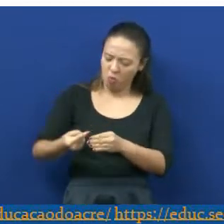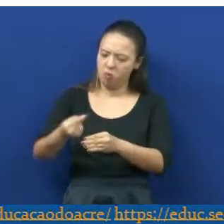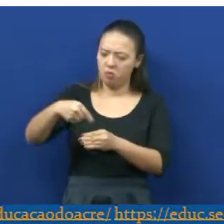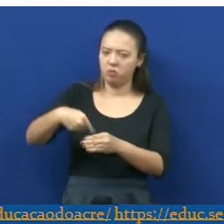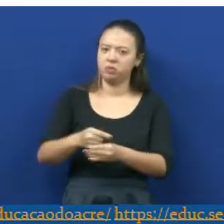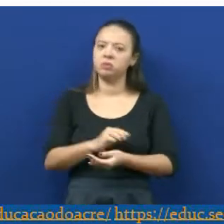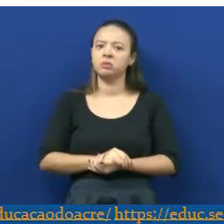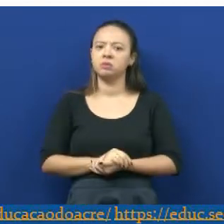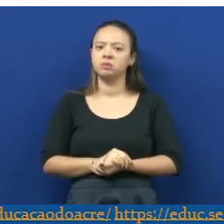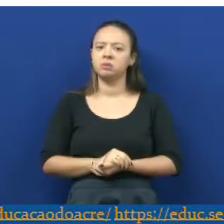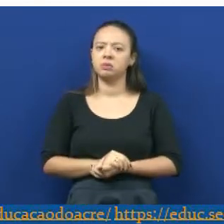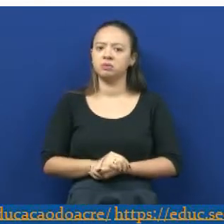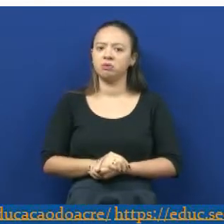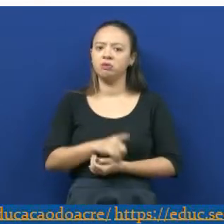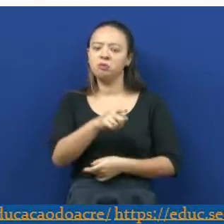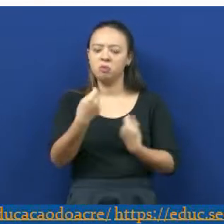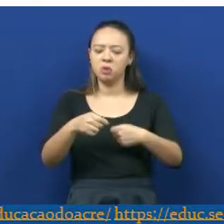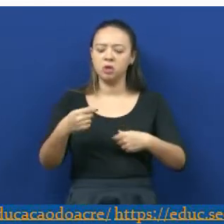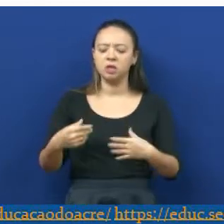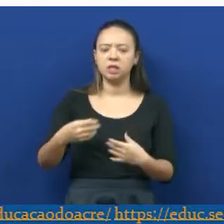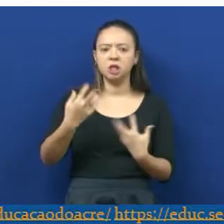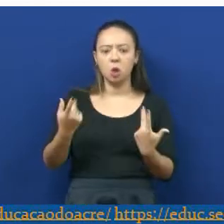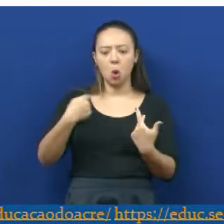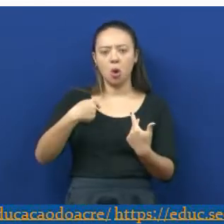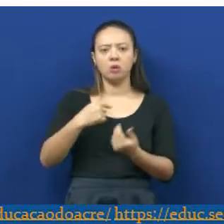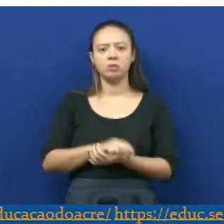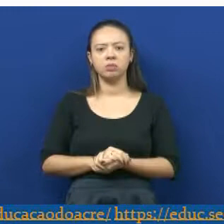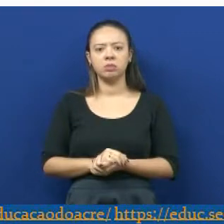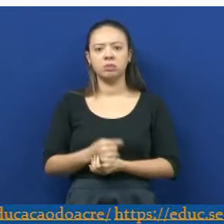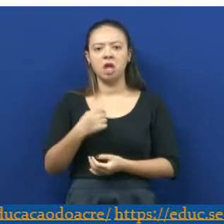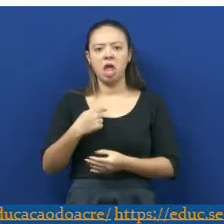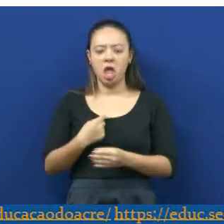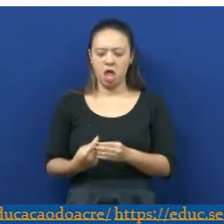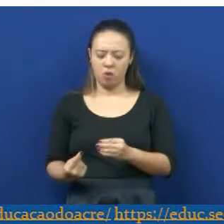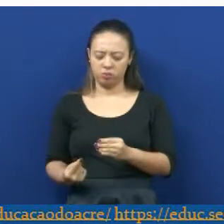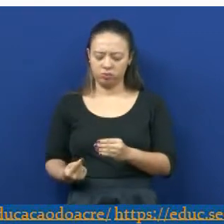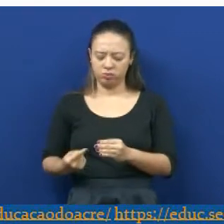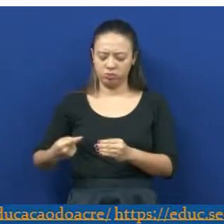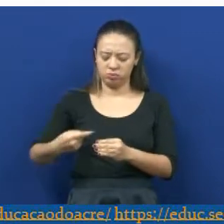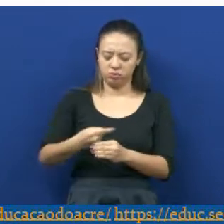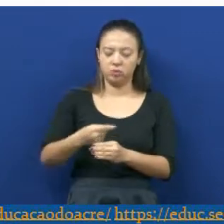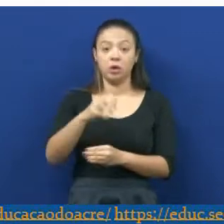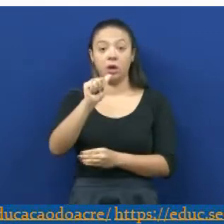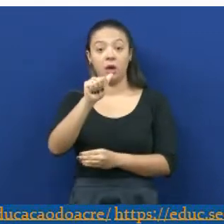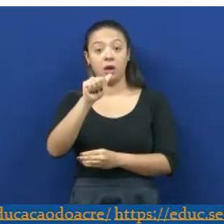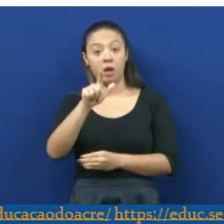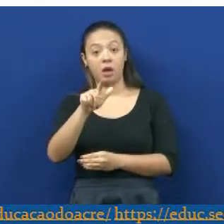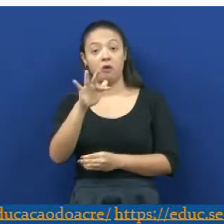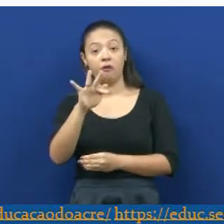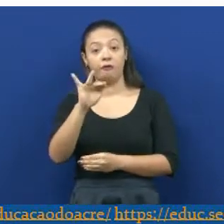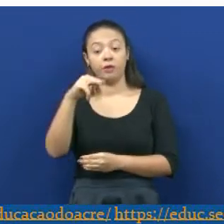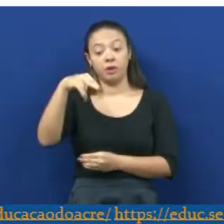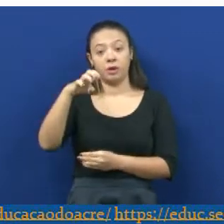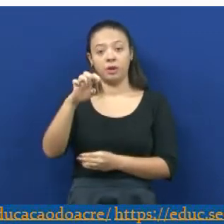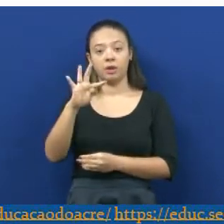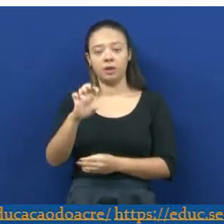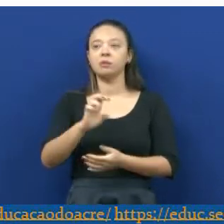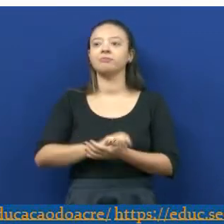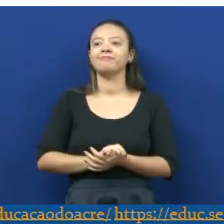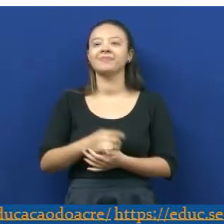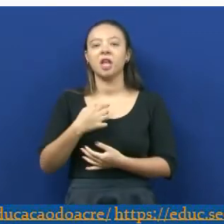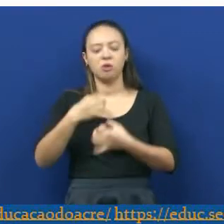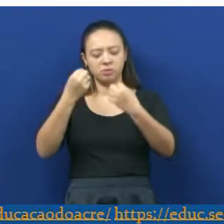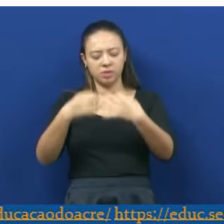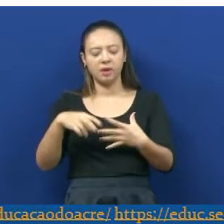que não abro caminho para ninguém. Onde me espetam, fico." Contei esta história a um professor de melancolia, que